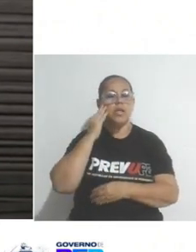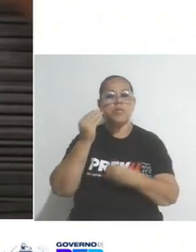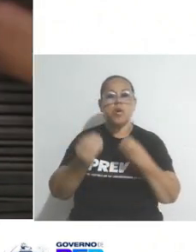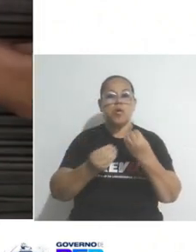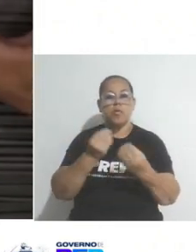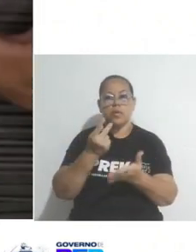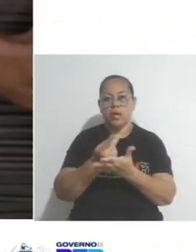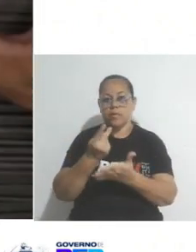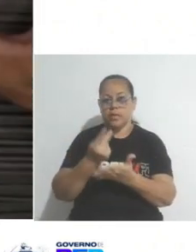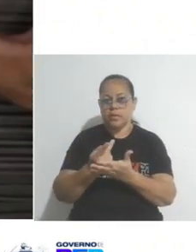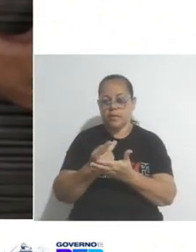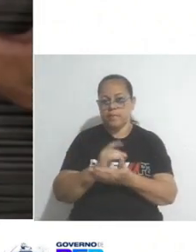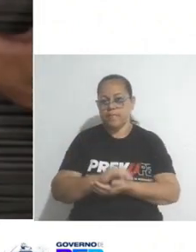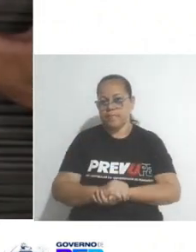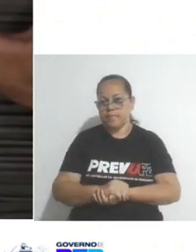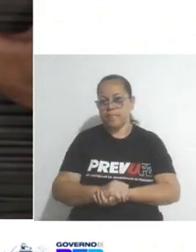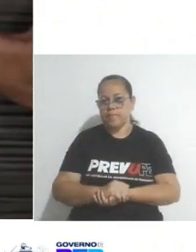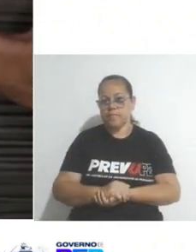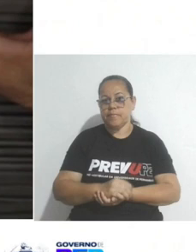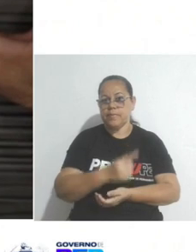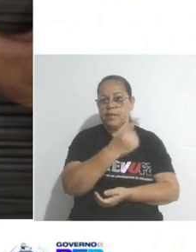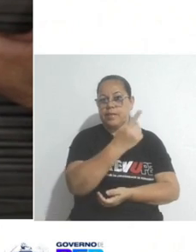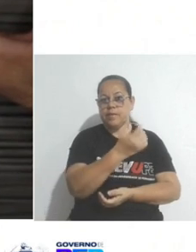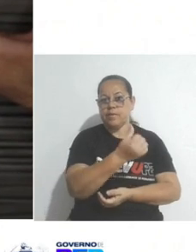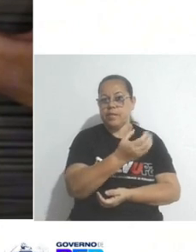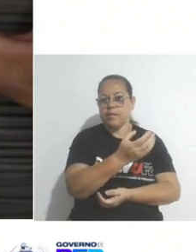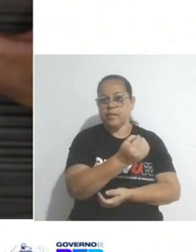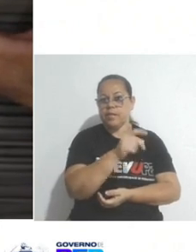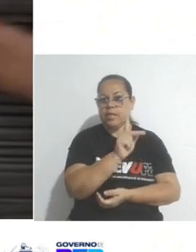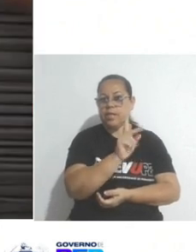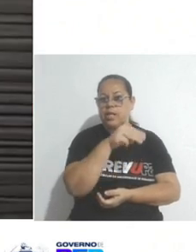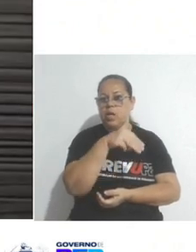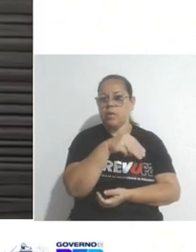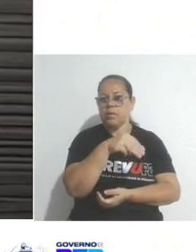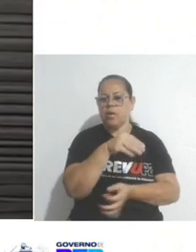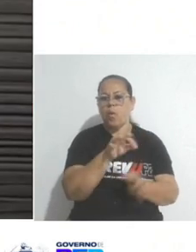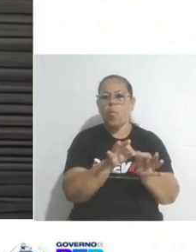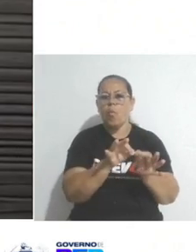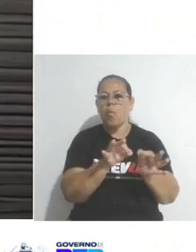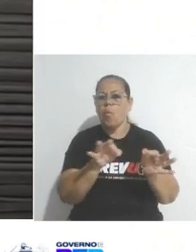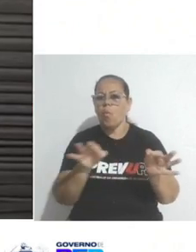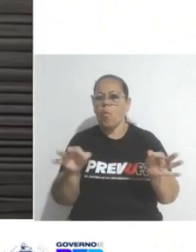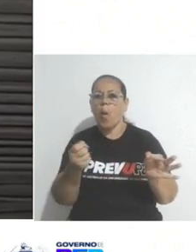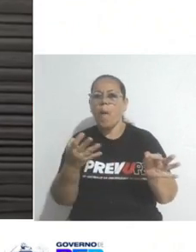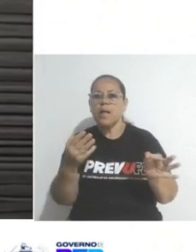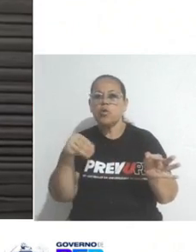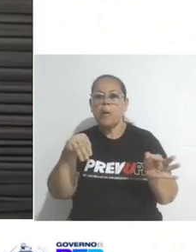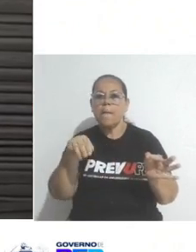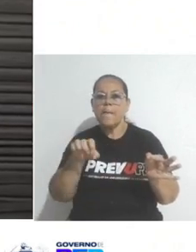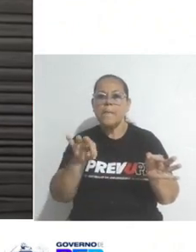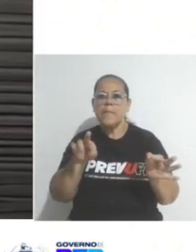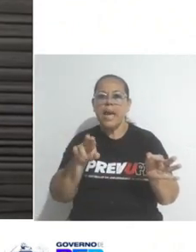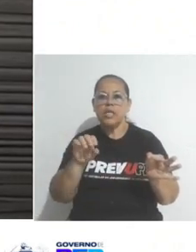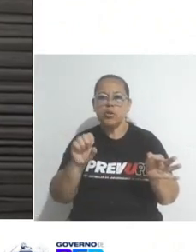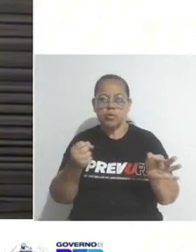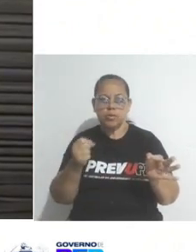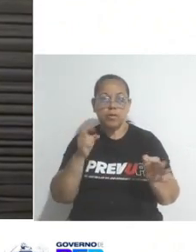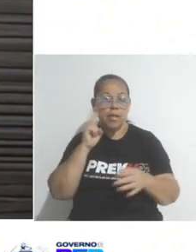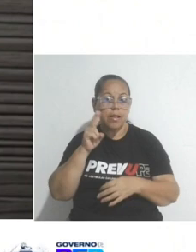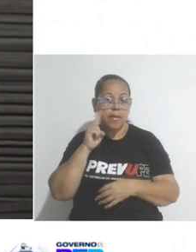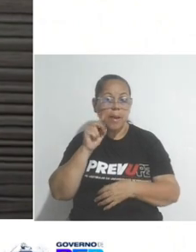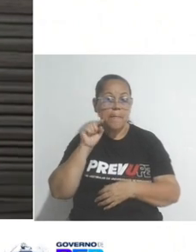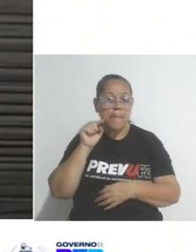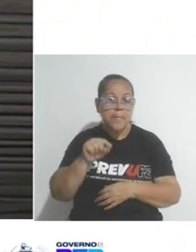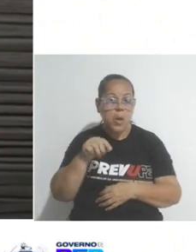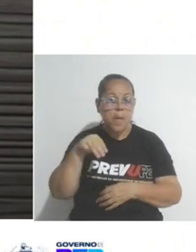está fazendo cento e sessenta quilômetros são quantos metros lembra para cada mil metros